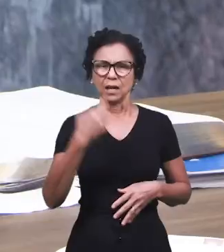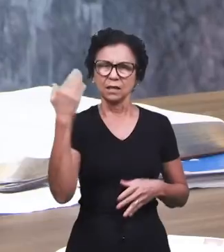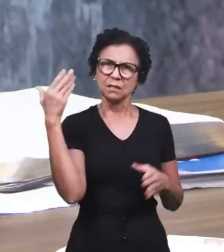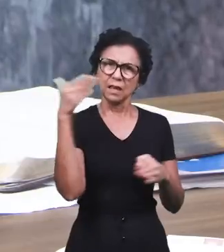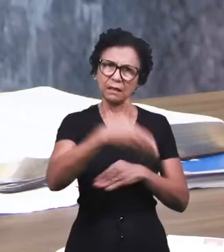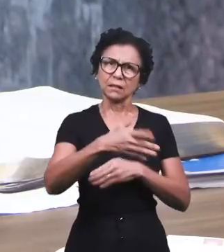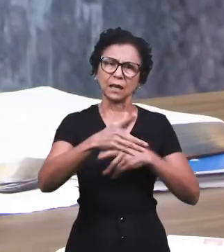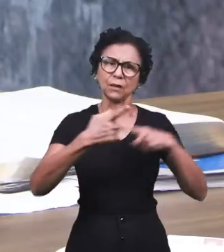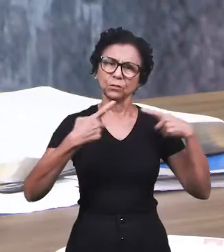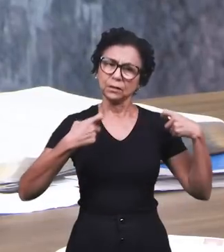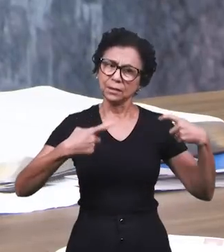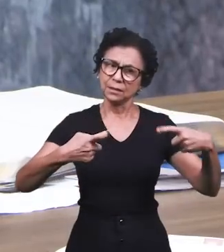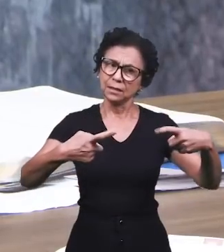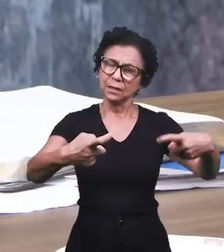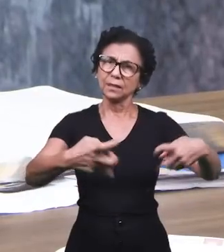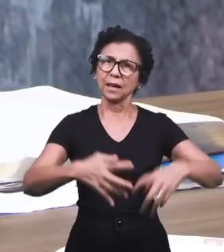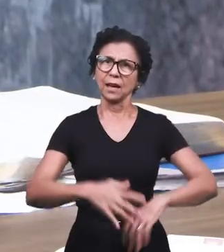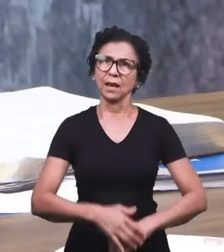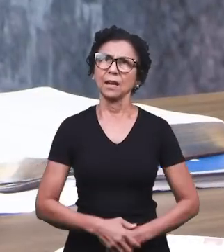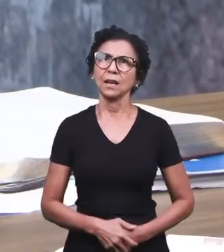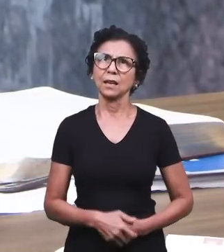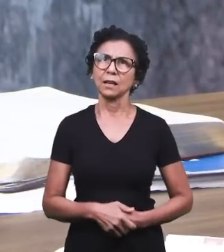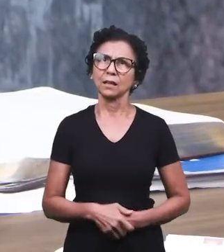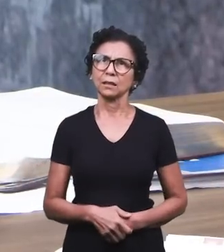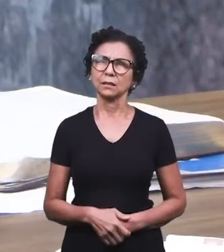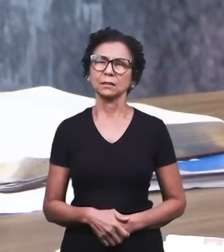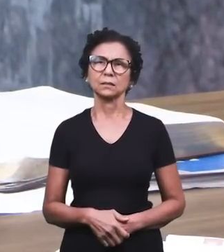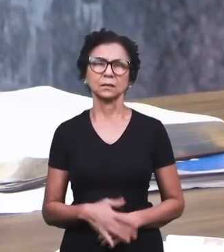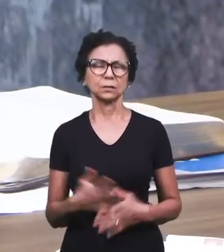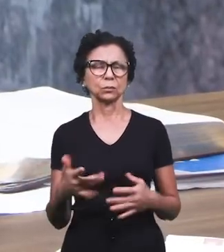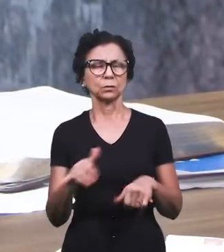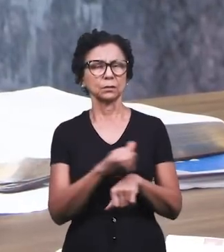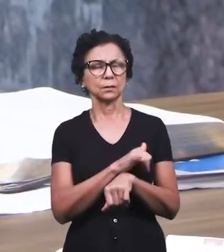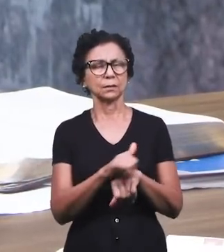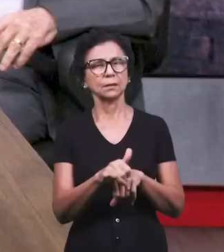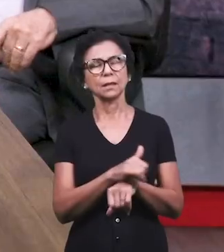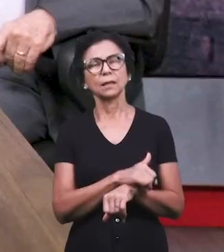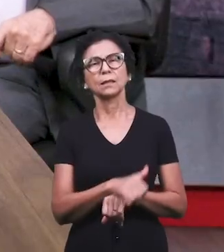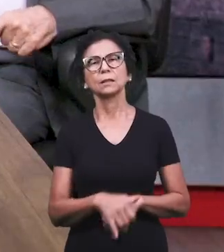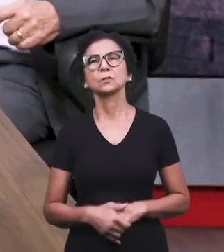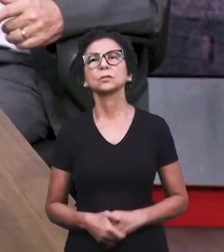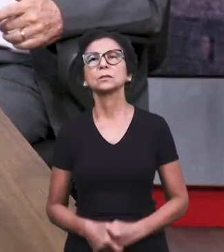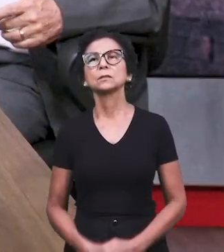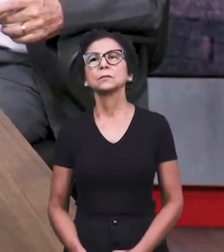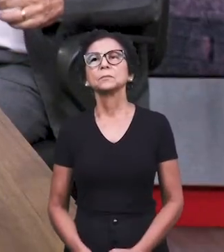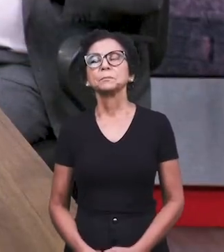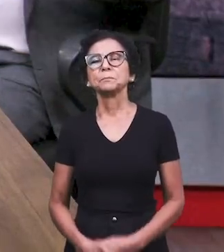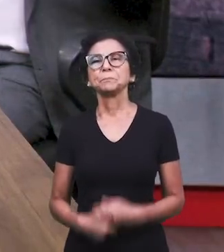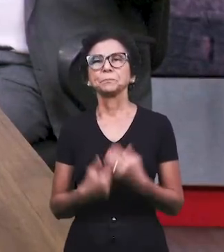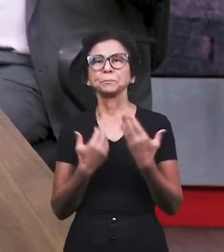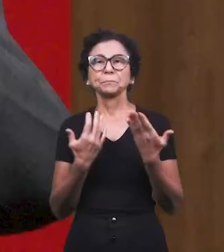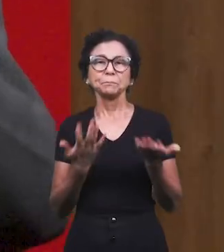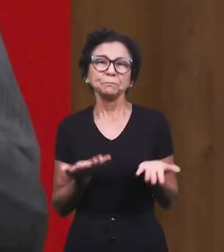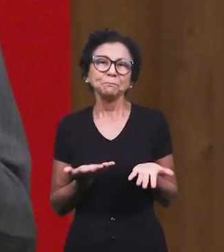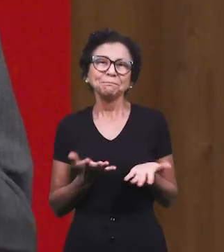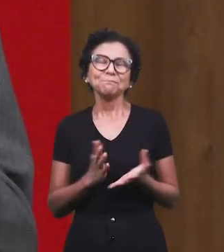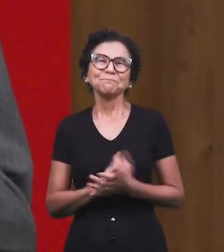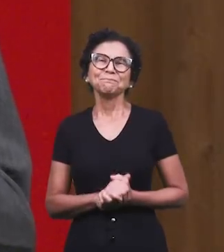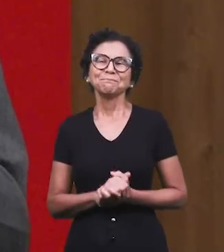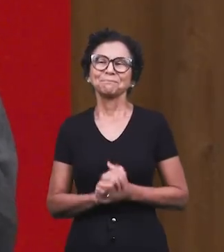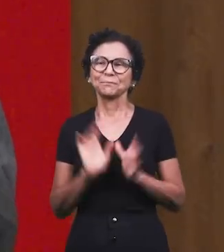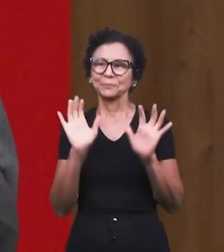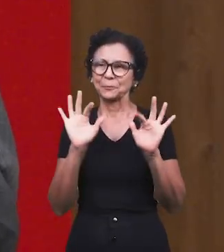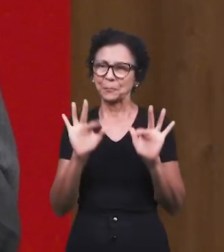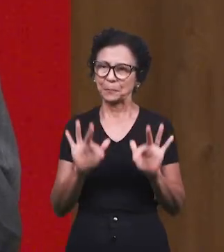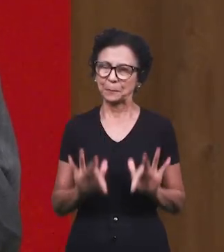só com a violência, você tem toda uma habilidade, estratégia, uma diplomacia, né? Bom, meus irmãos,